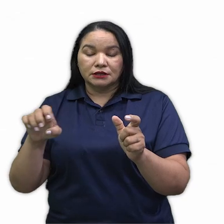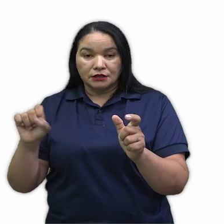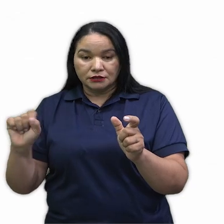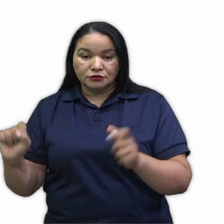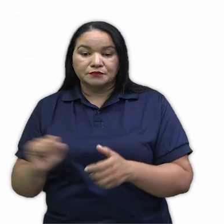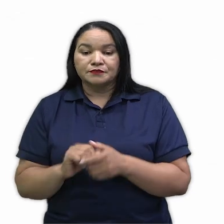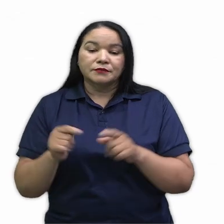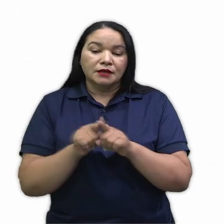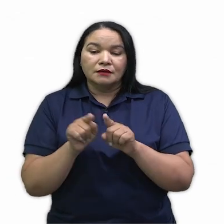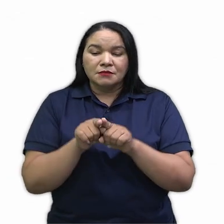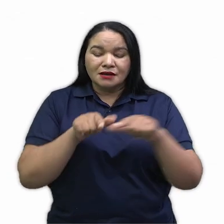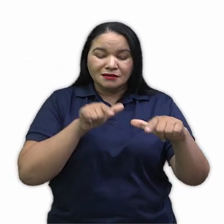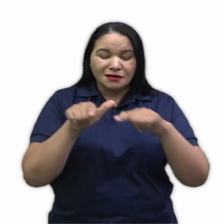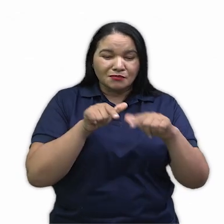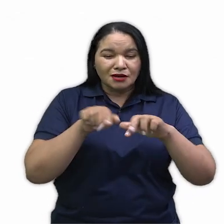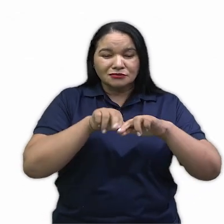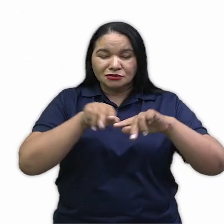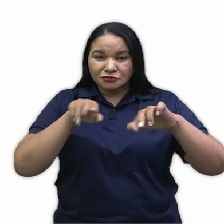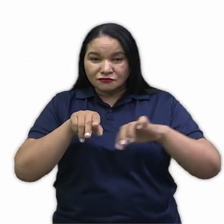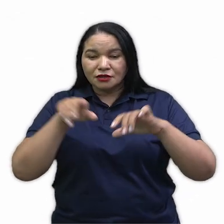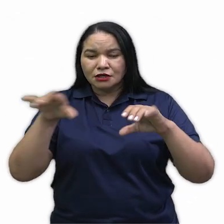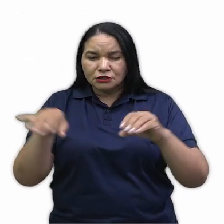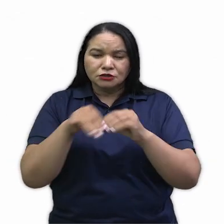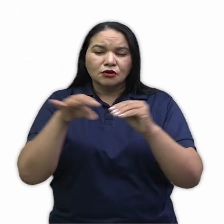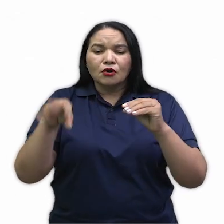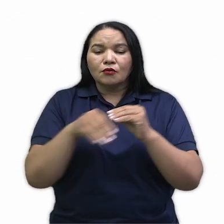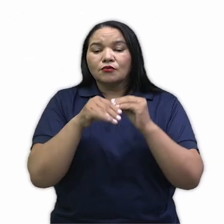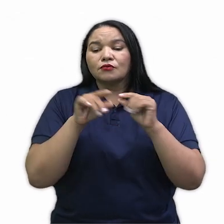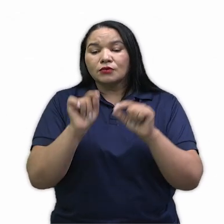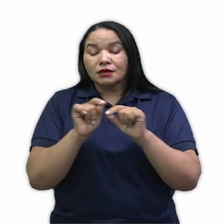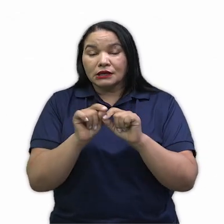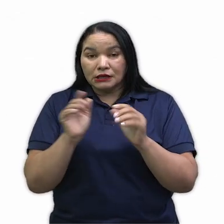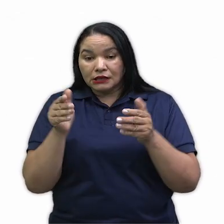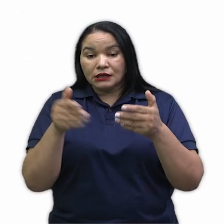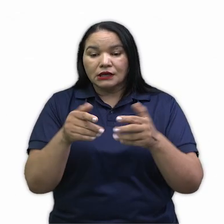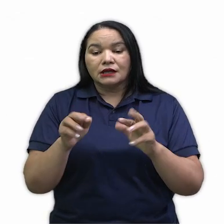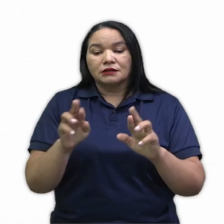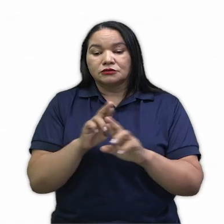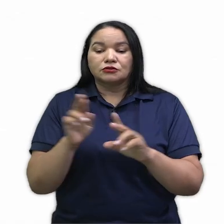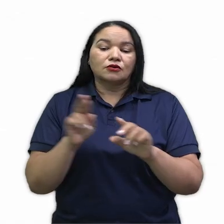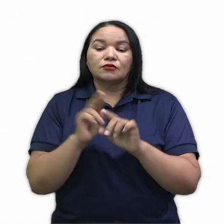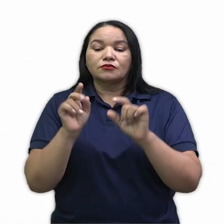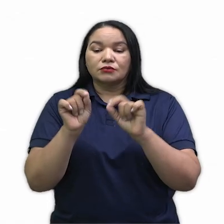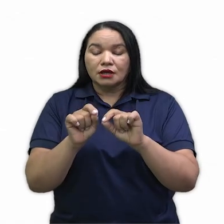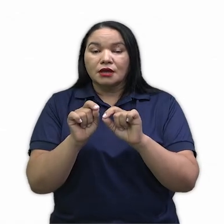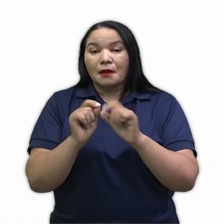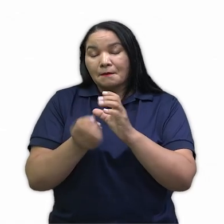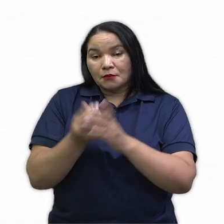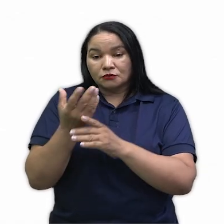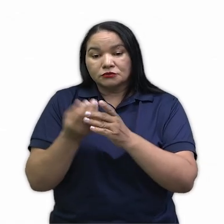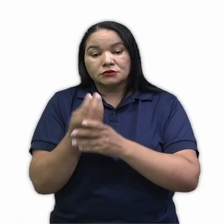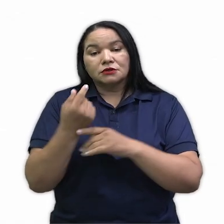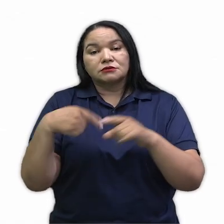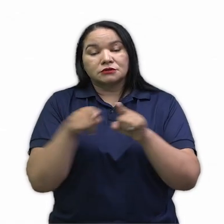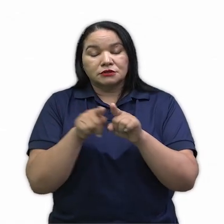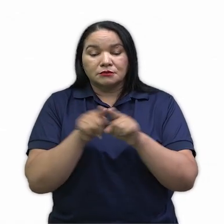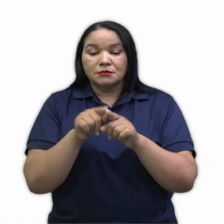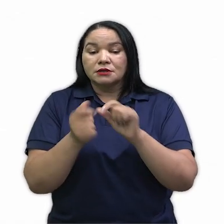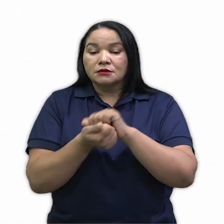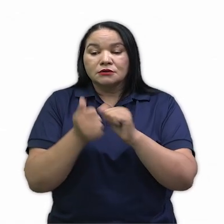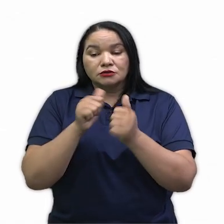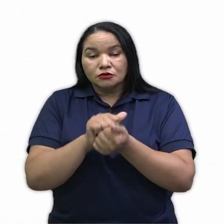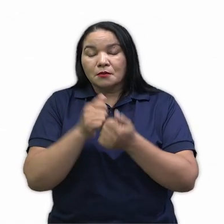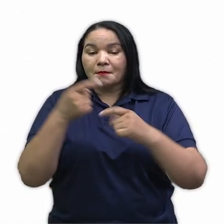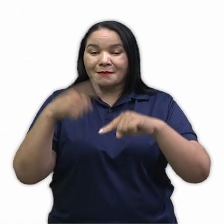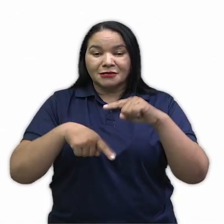de várias atividades produtivas que vai estar diretamente associada ao quê? A produção e transformação de